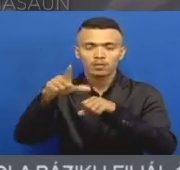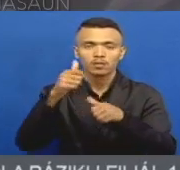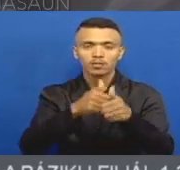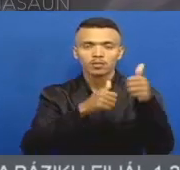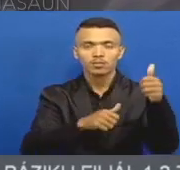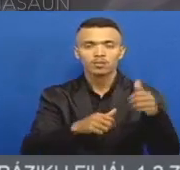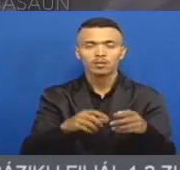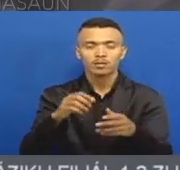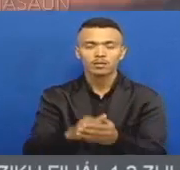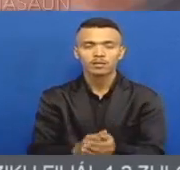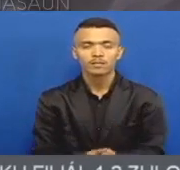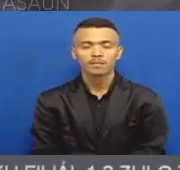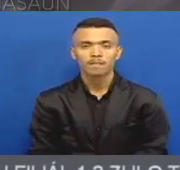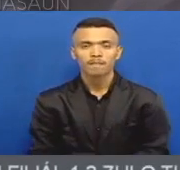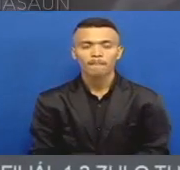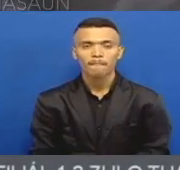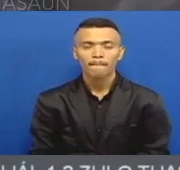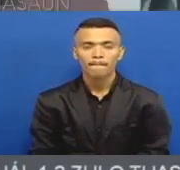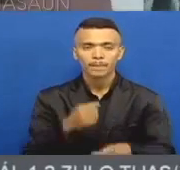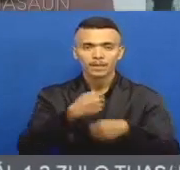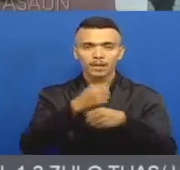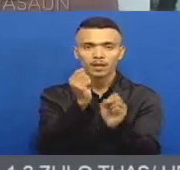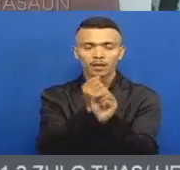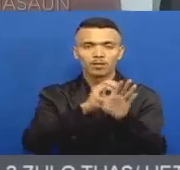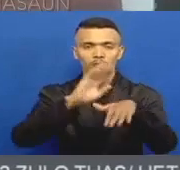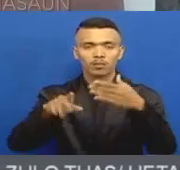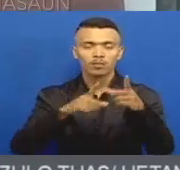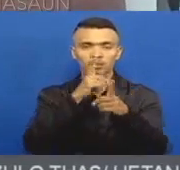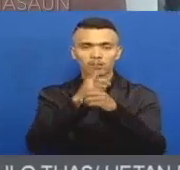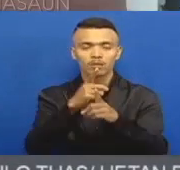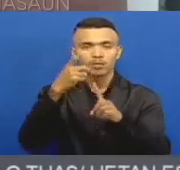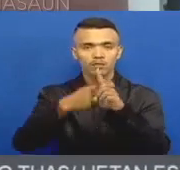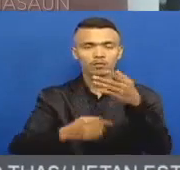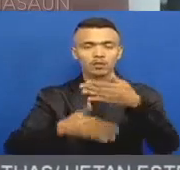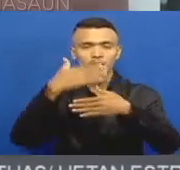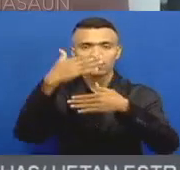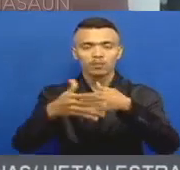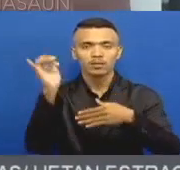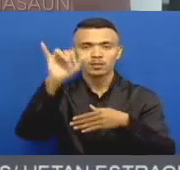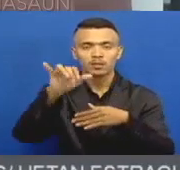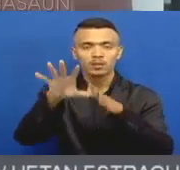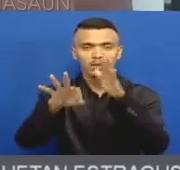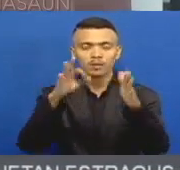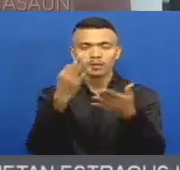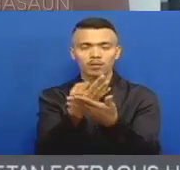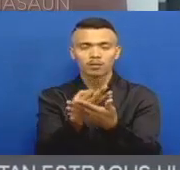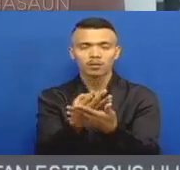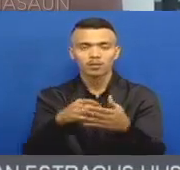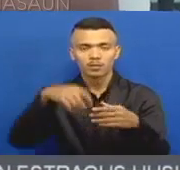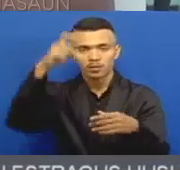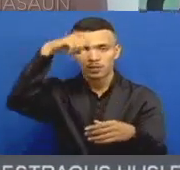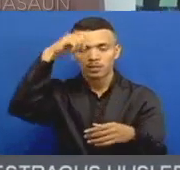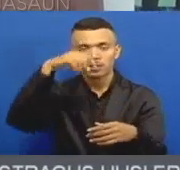divisa reformado Sira Nian. Que trata botou todo loss de ano, Fulan Oin ne Sira manana na Sira salário de reforma e segurança